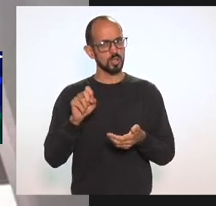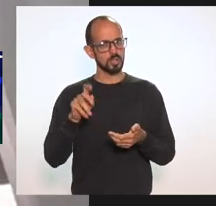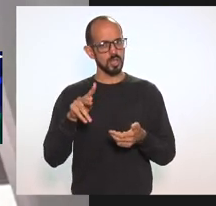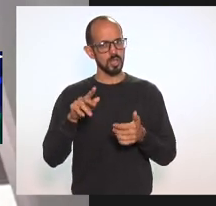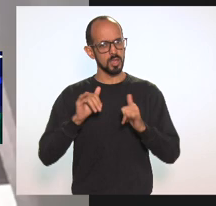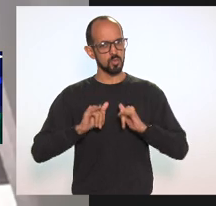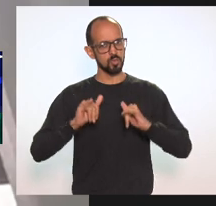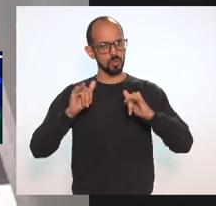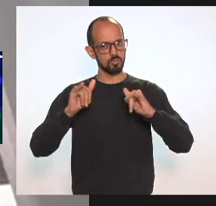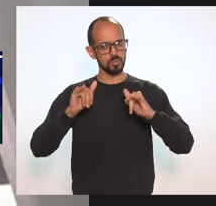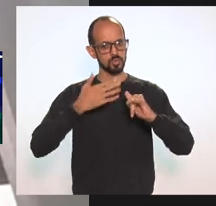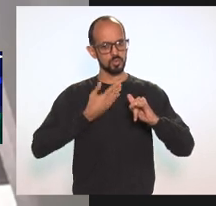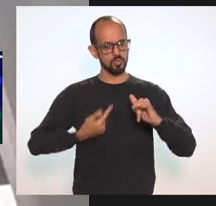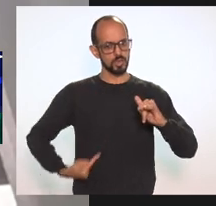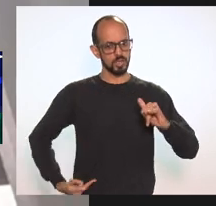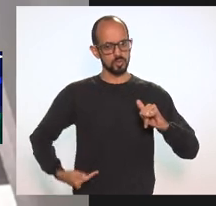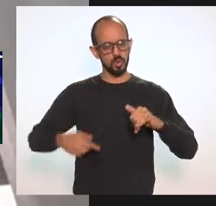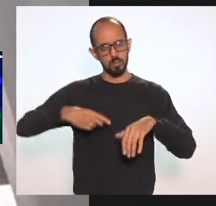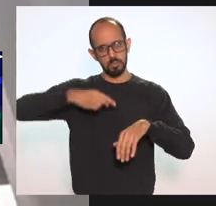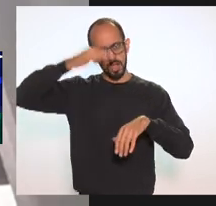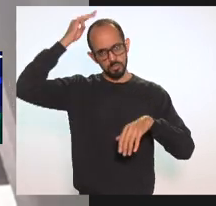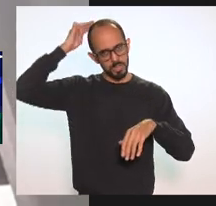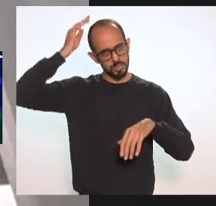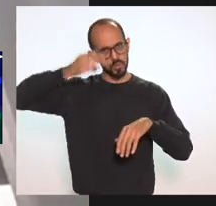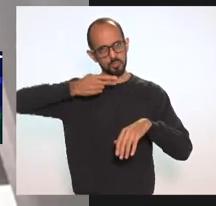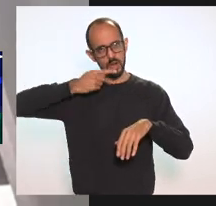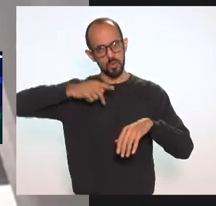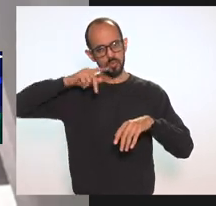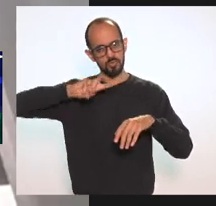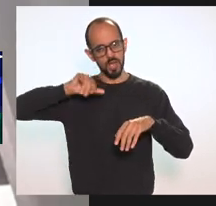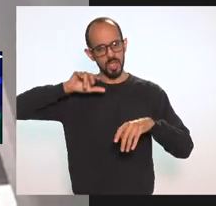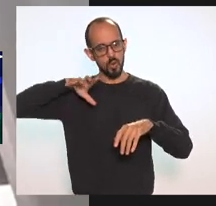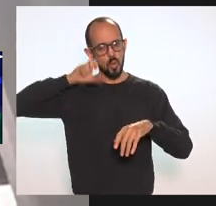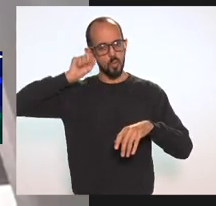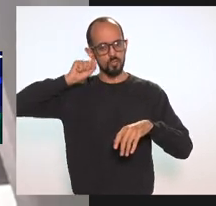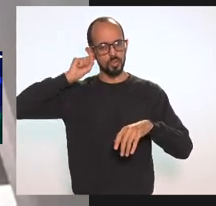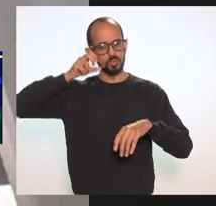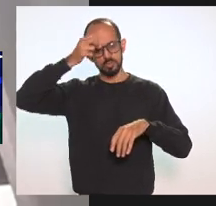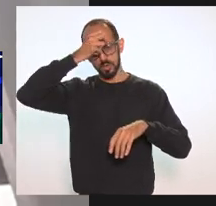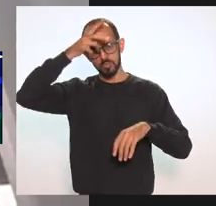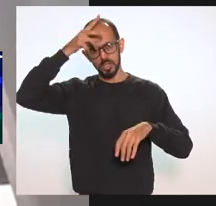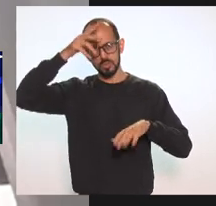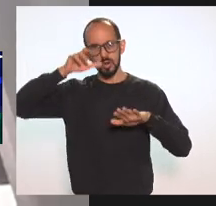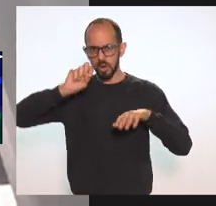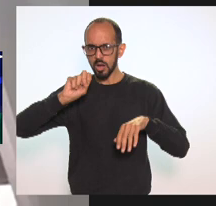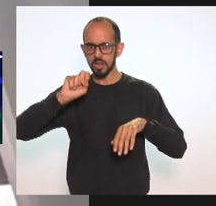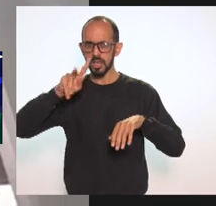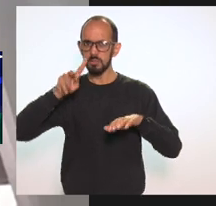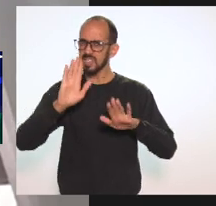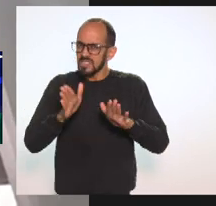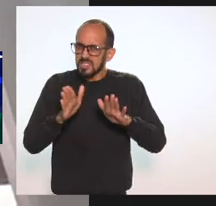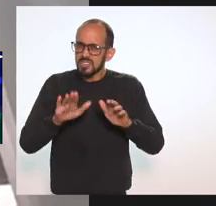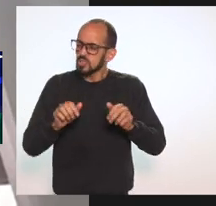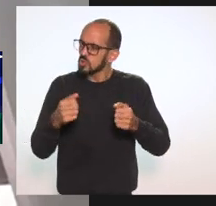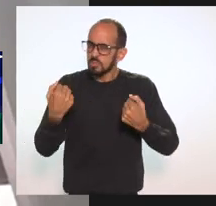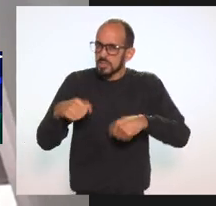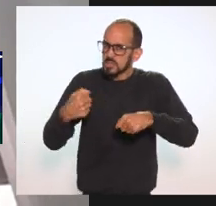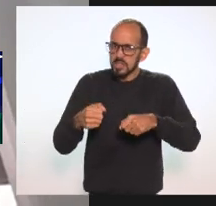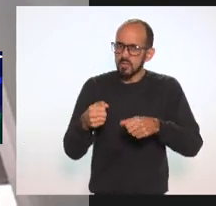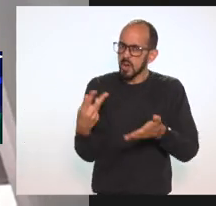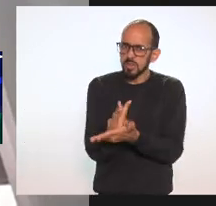deputado Márcio Pacheco veio aqui dizer que o governador vai ouvir todos os presentes mas gente sorriso já era para tá acontecendo